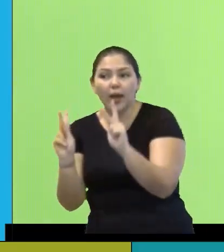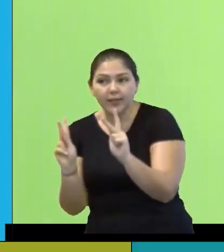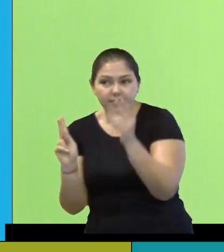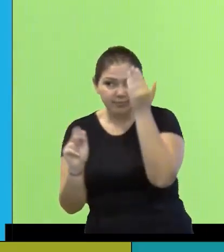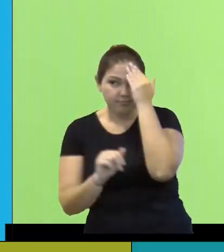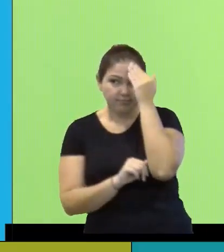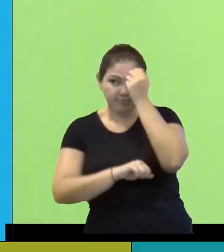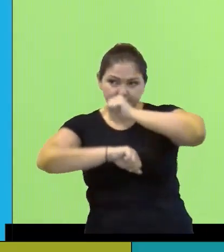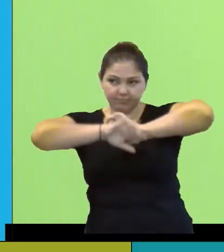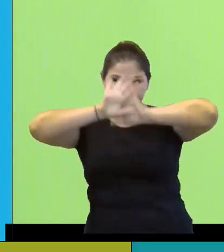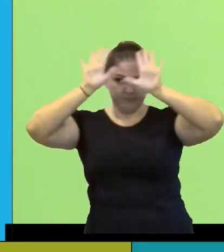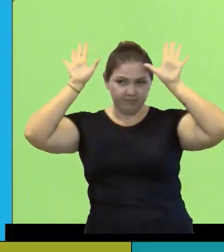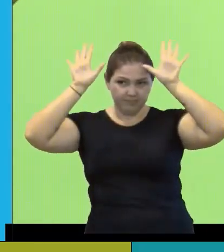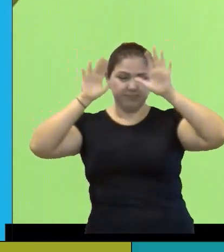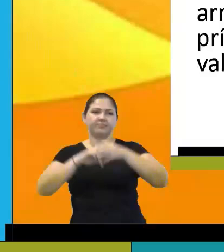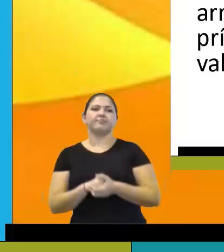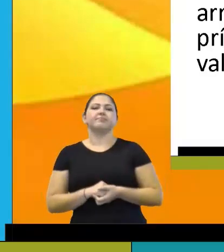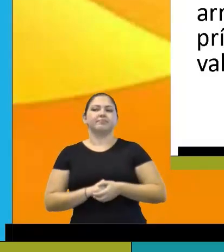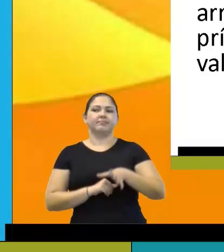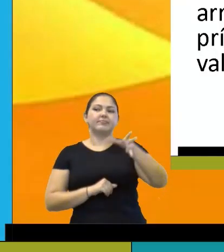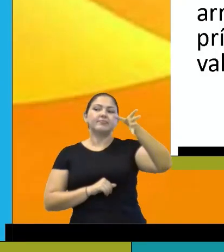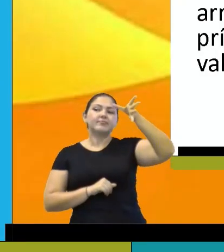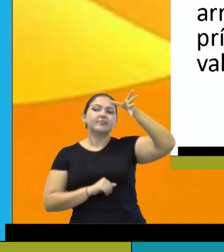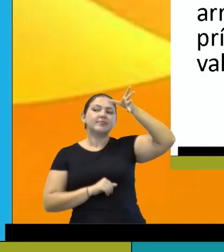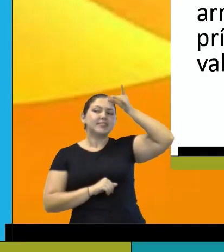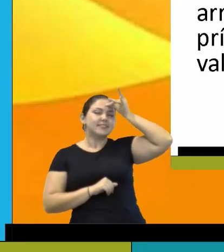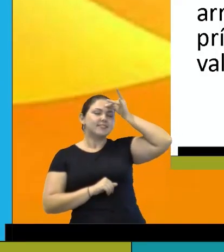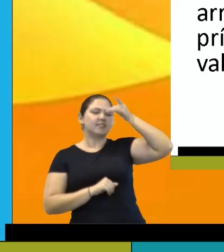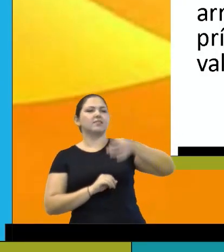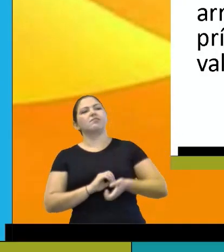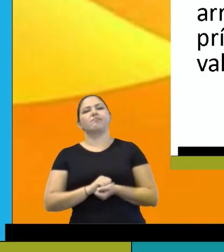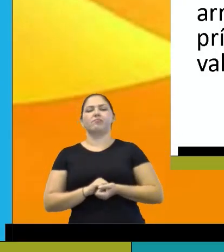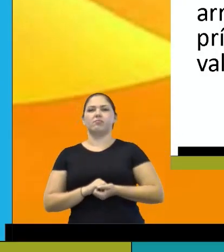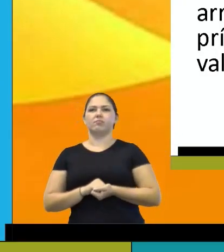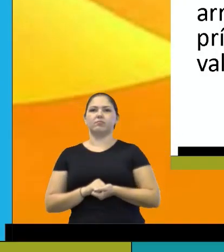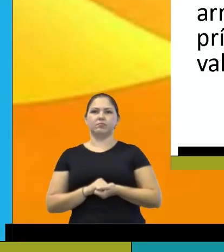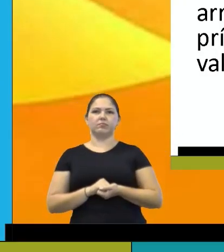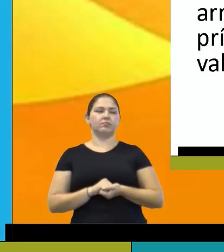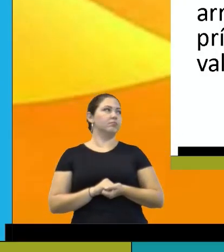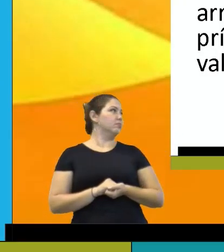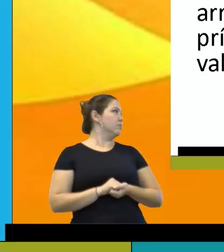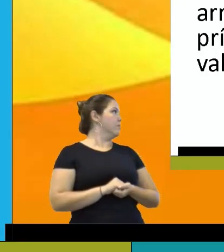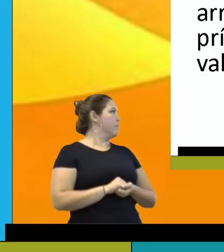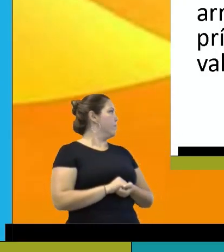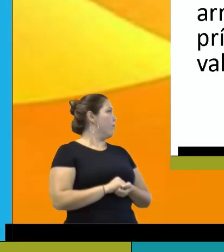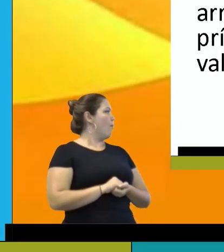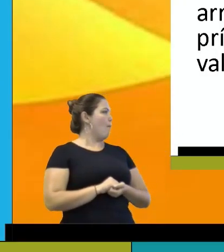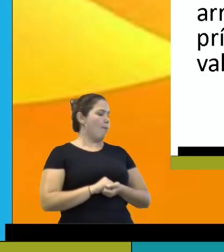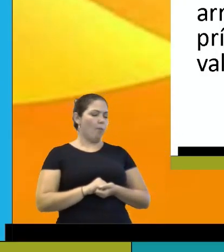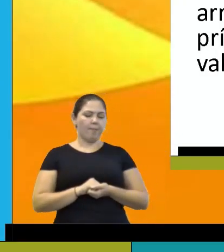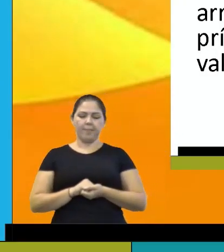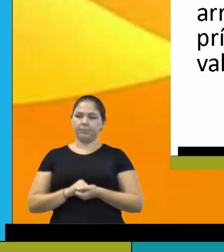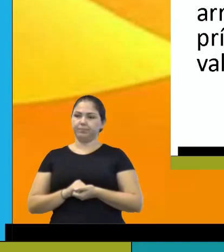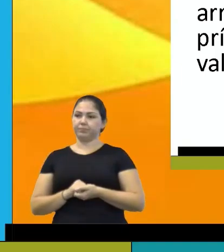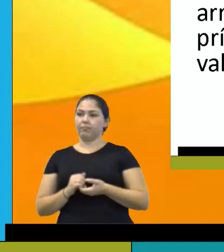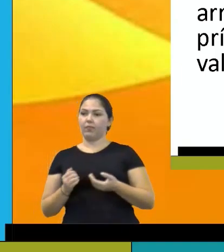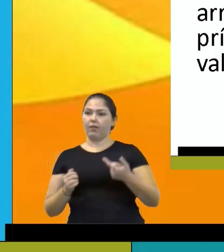favor, guardem com muita atenção essa informação. Aqui eu trago para vocês um